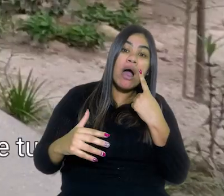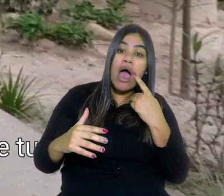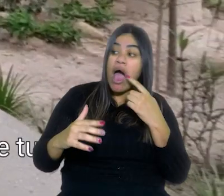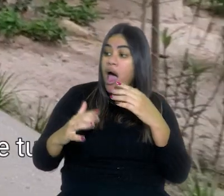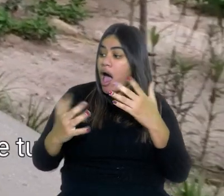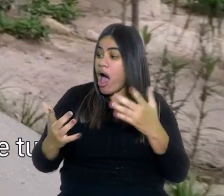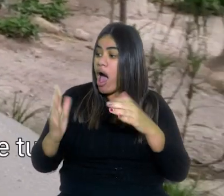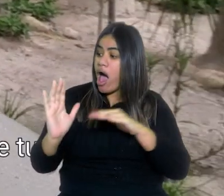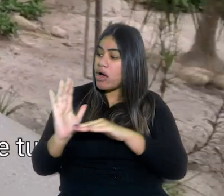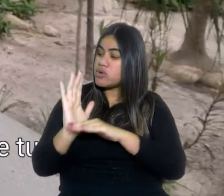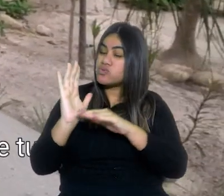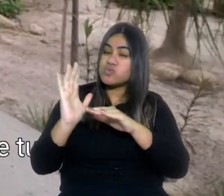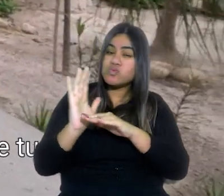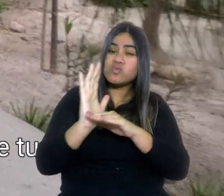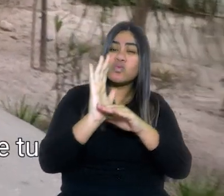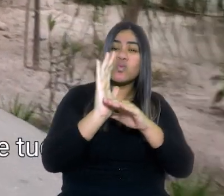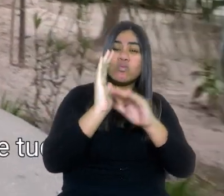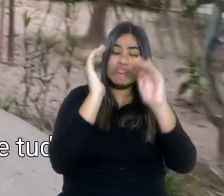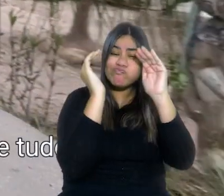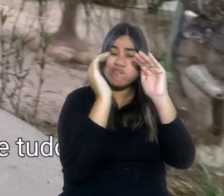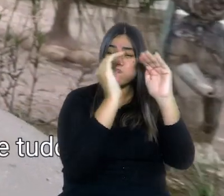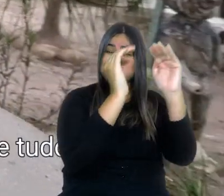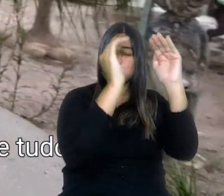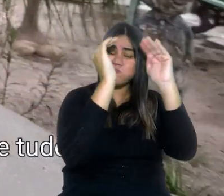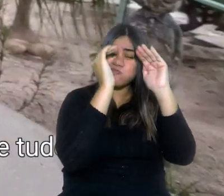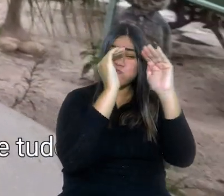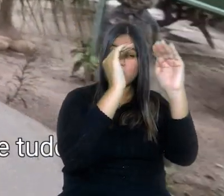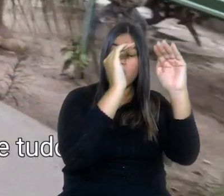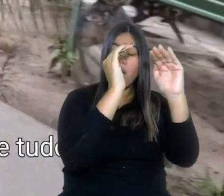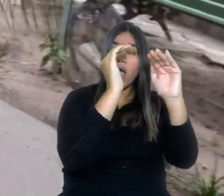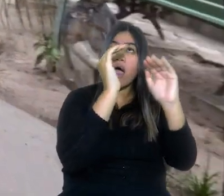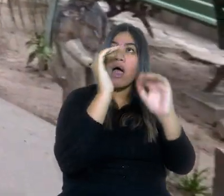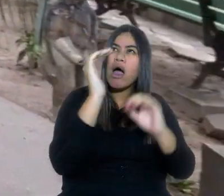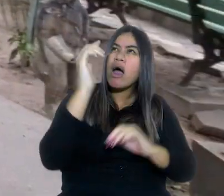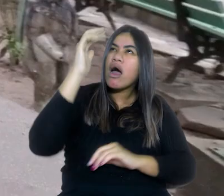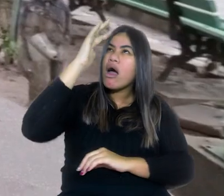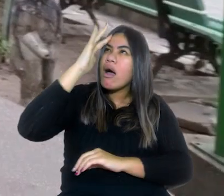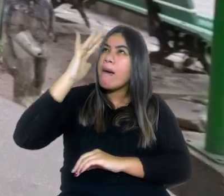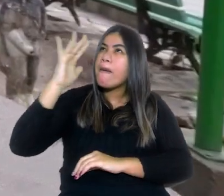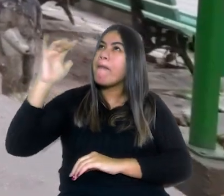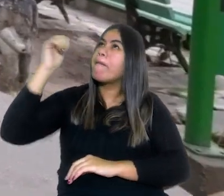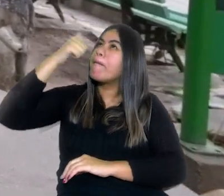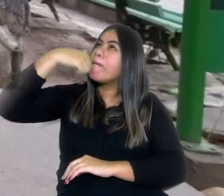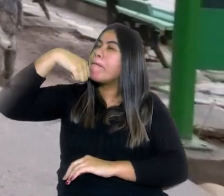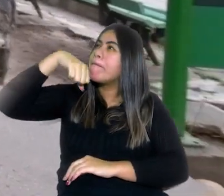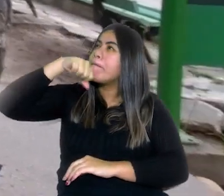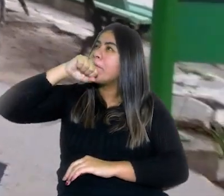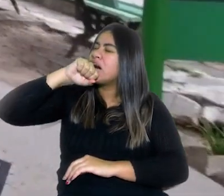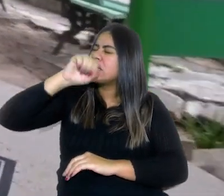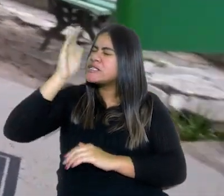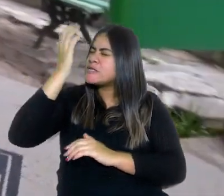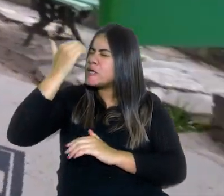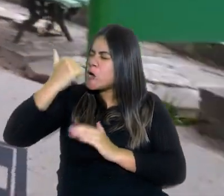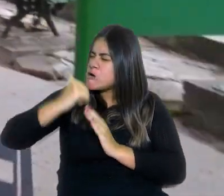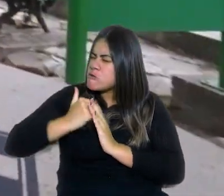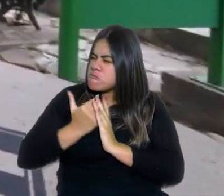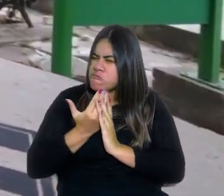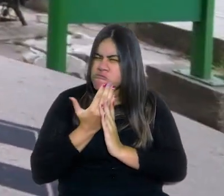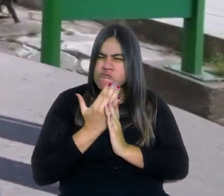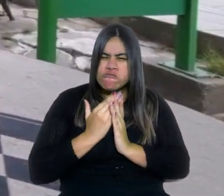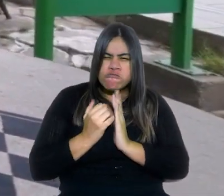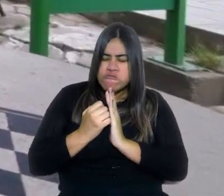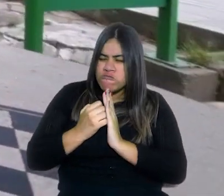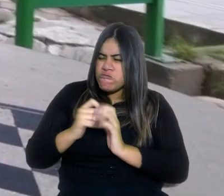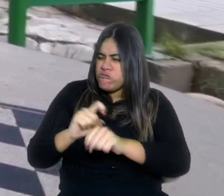avó ecoou obediência aos brancos donos de tudo. A voz de minha mãe ecoou